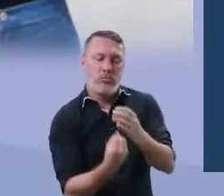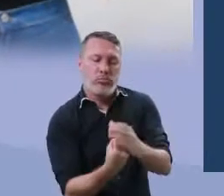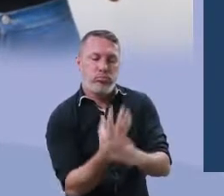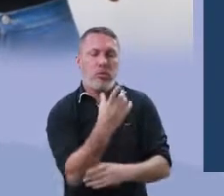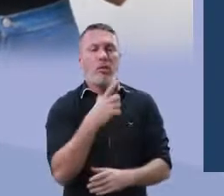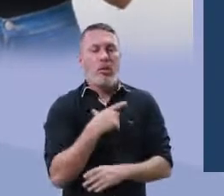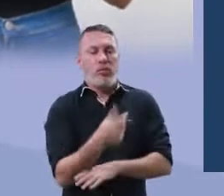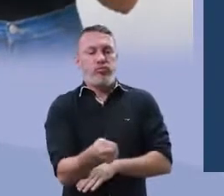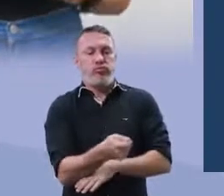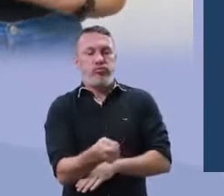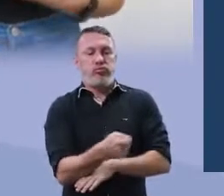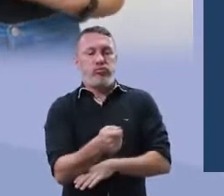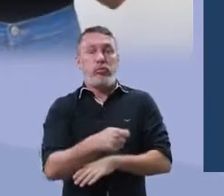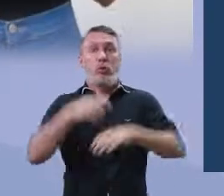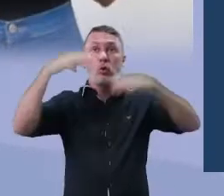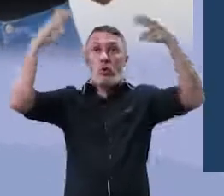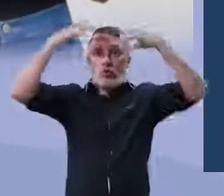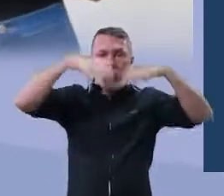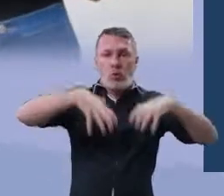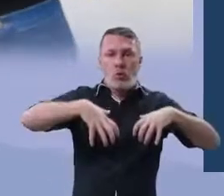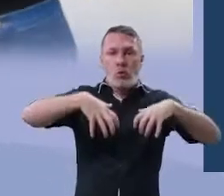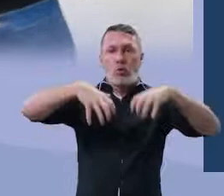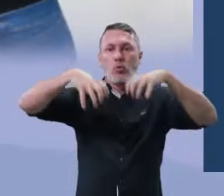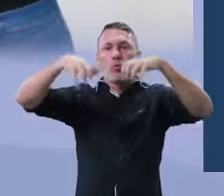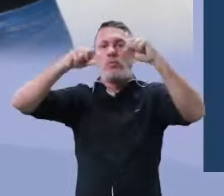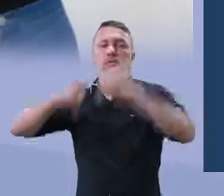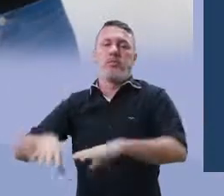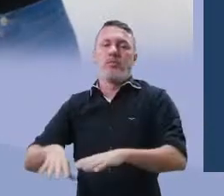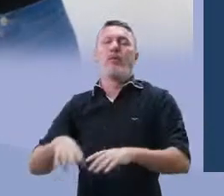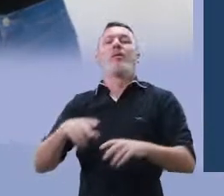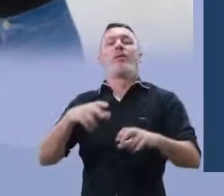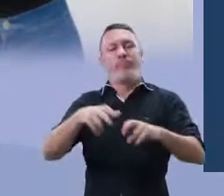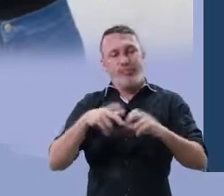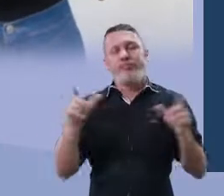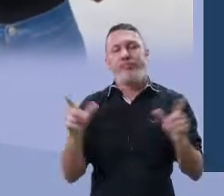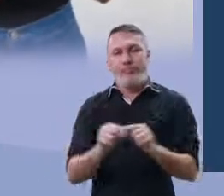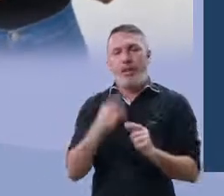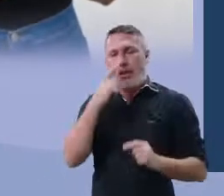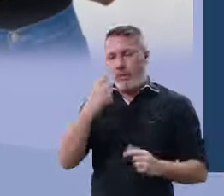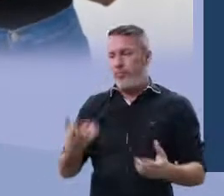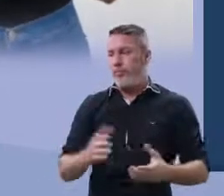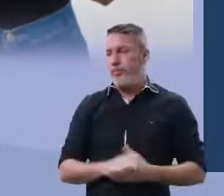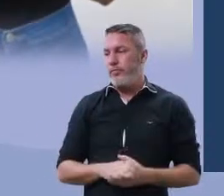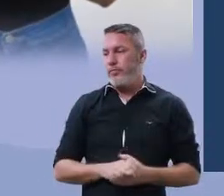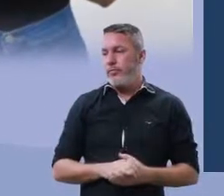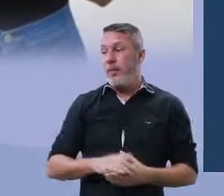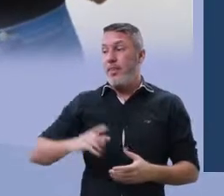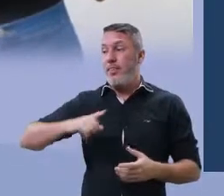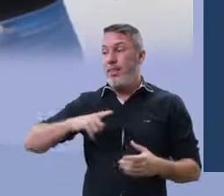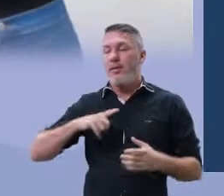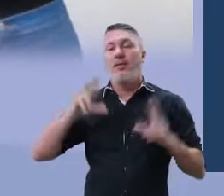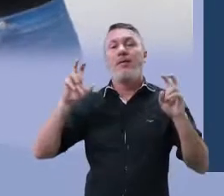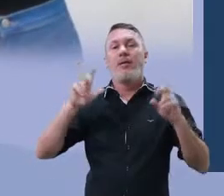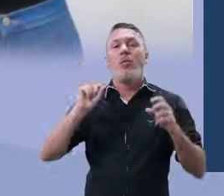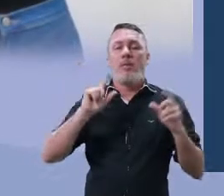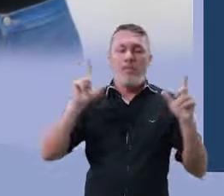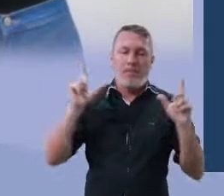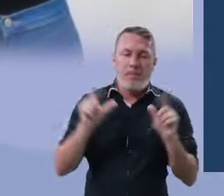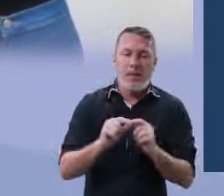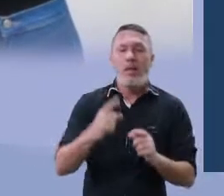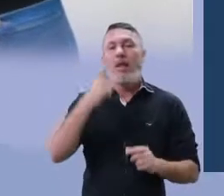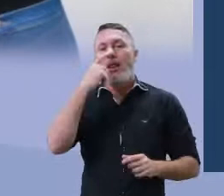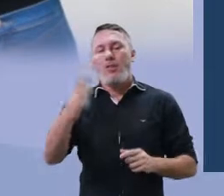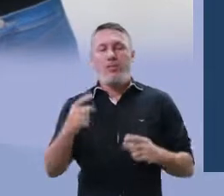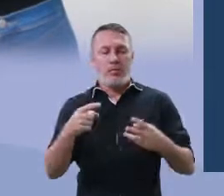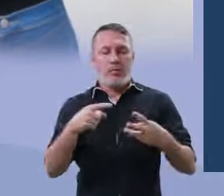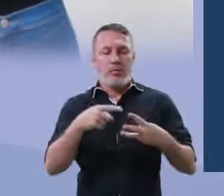a água, acabam contaminando e levando a graves problemas. Para isso, temos então a redução do lixo. A gente trabalha na política dos